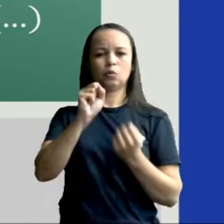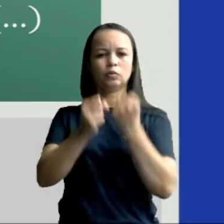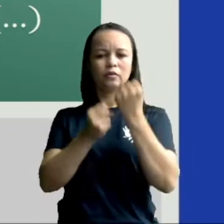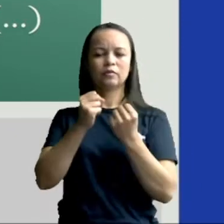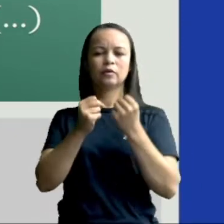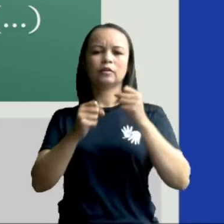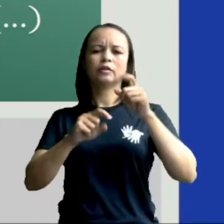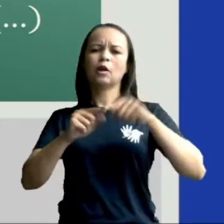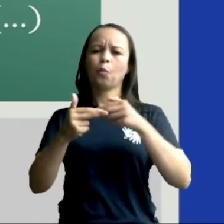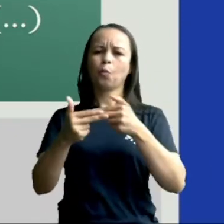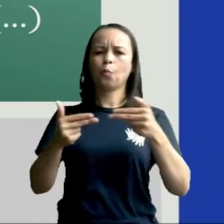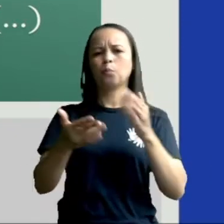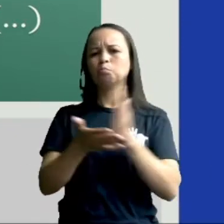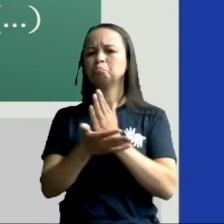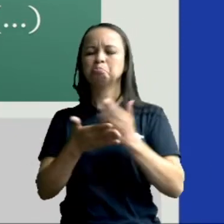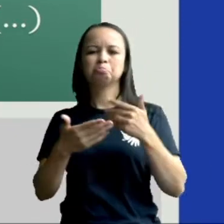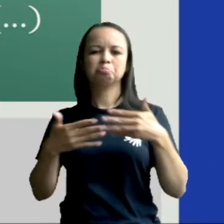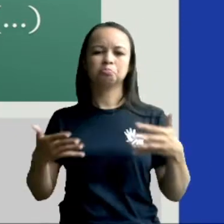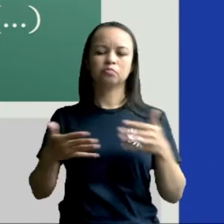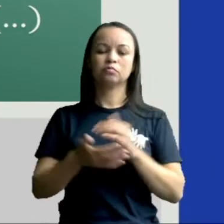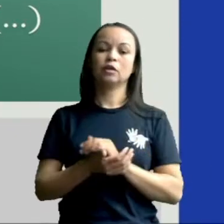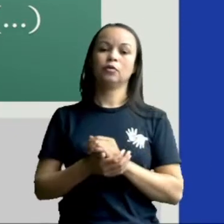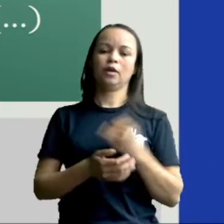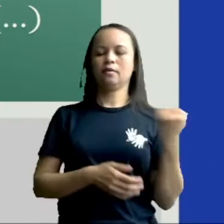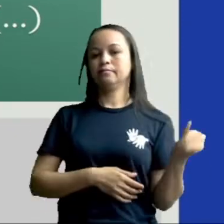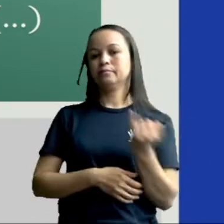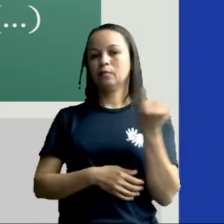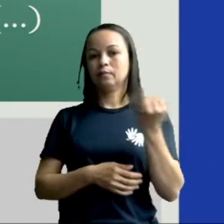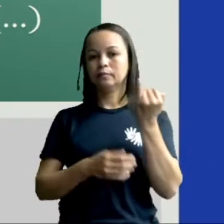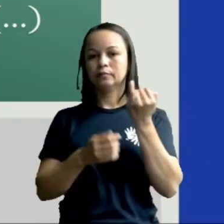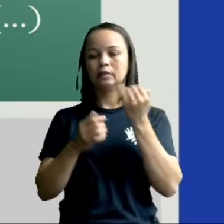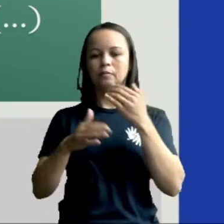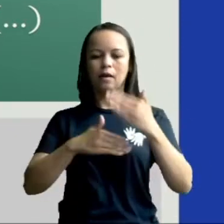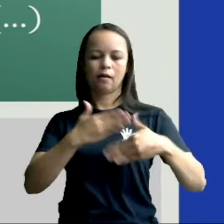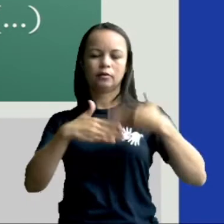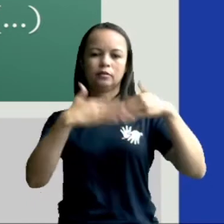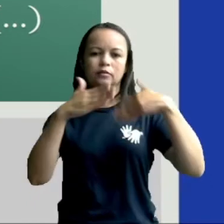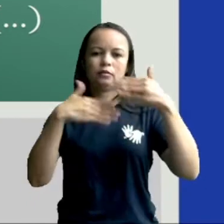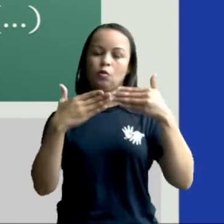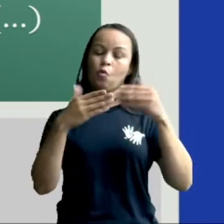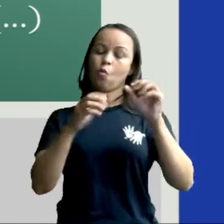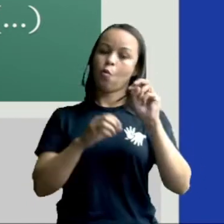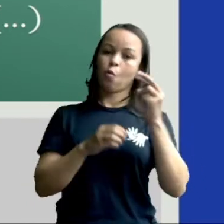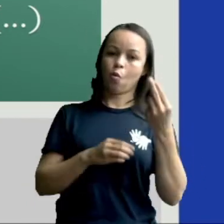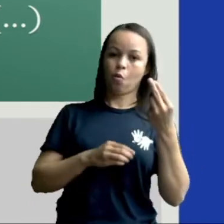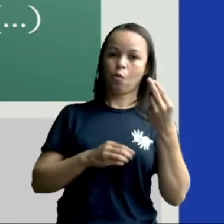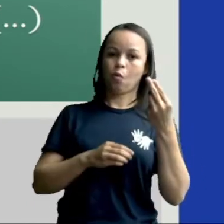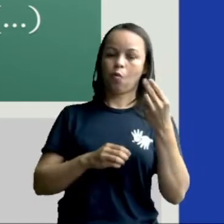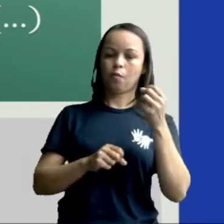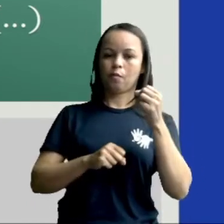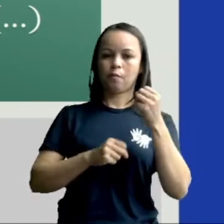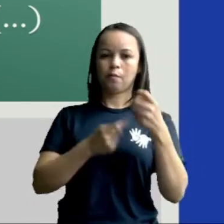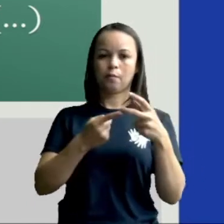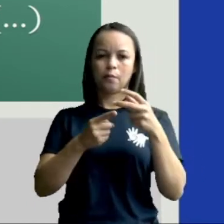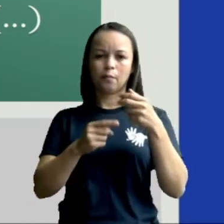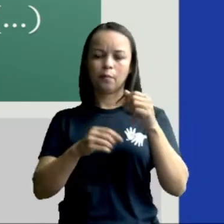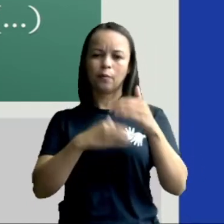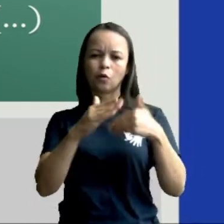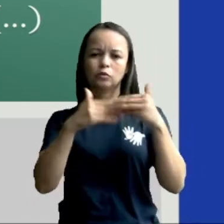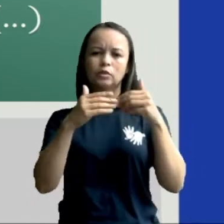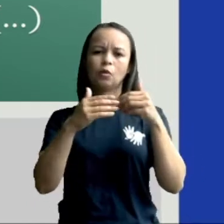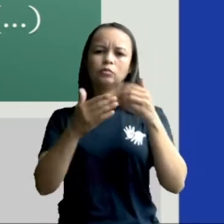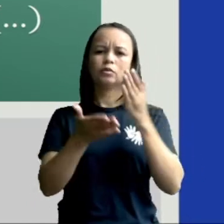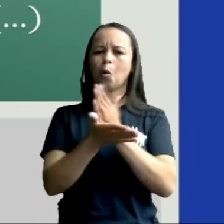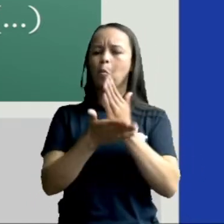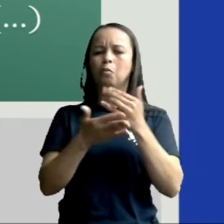de alguma coisa. O que é essencial para o desenvolvimento ou produção de algo. A